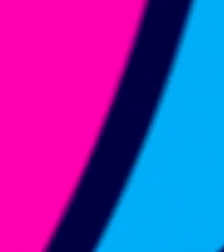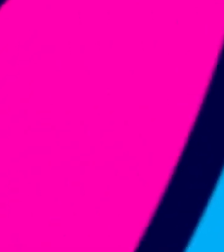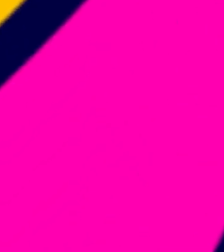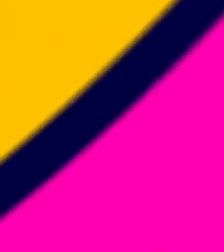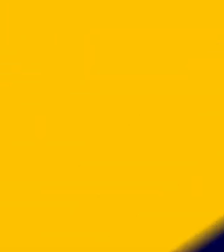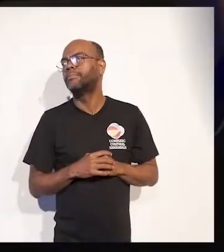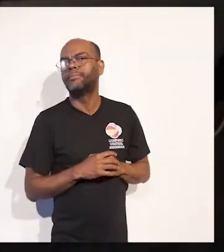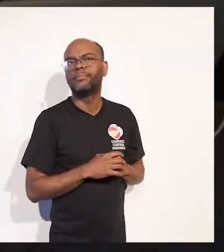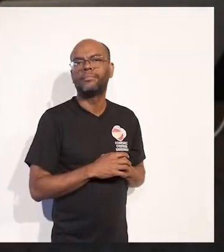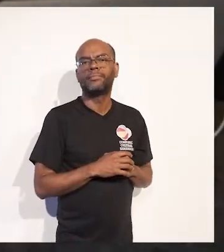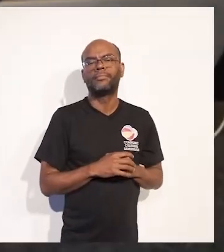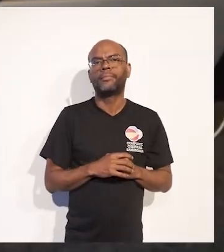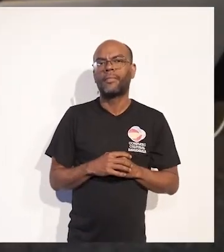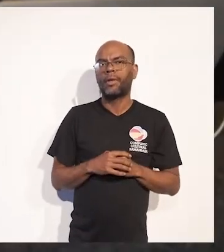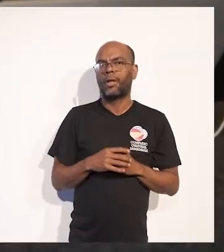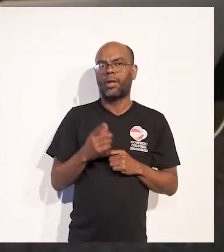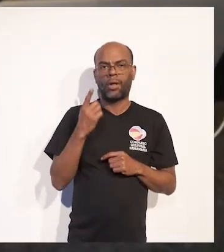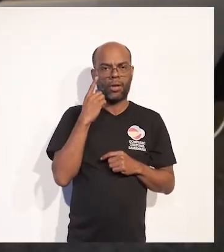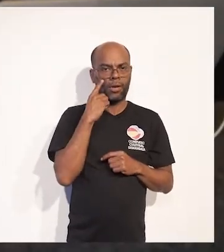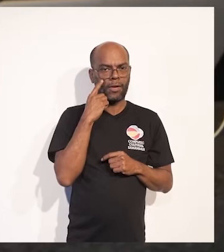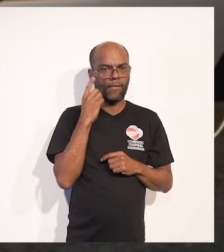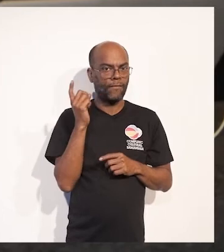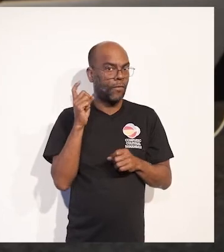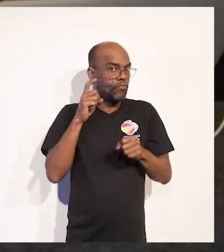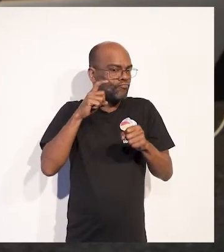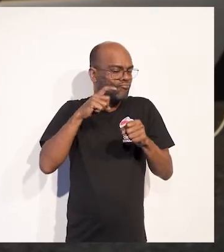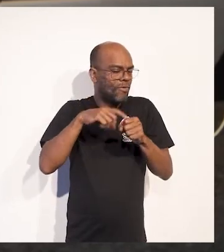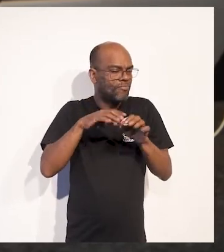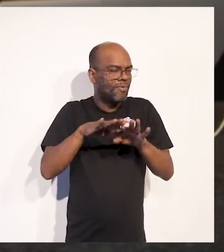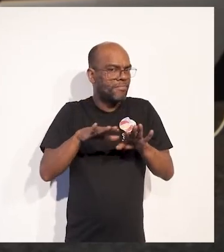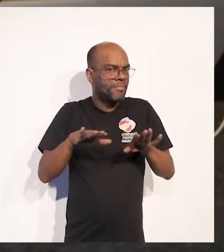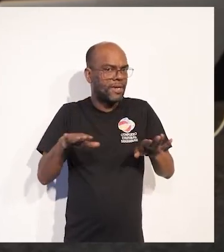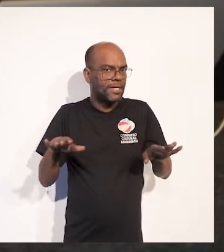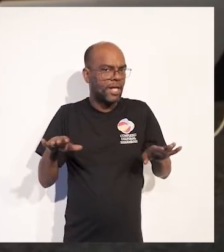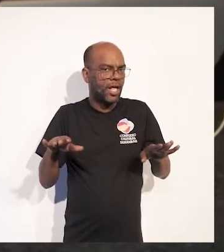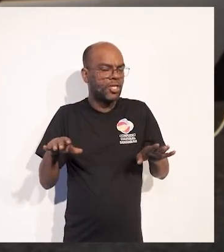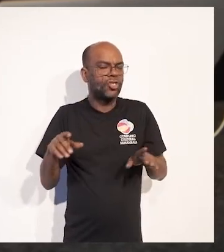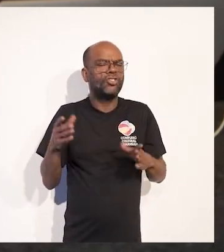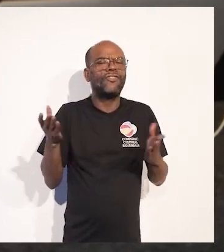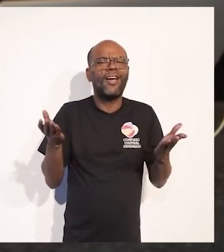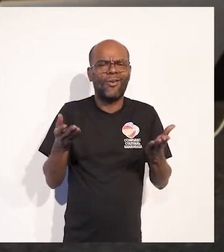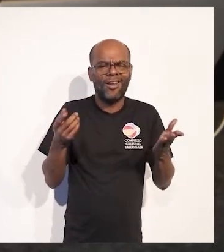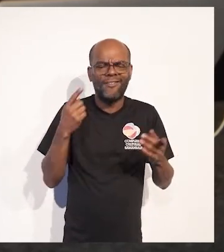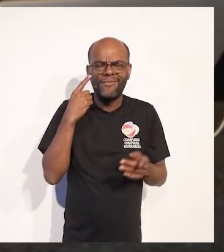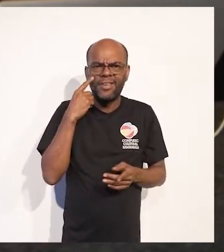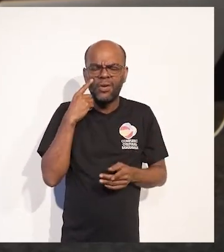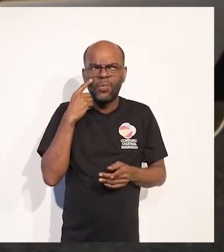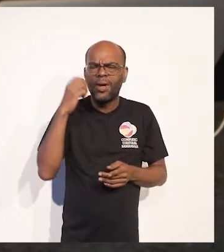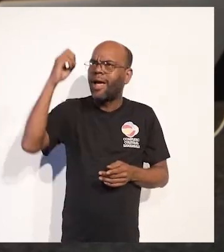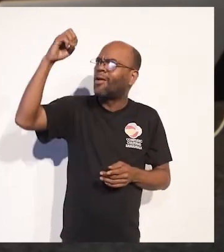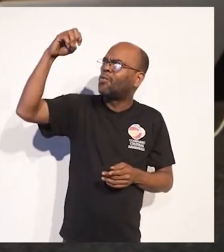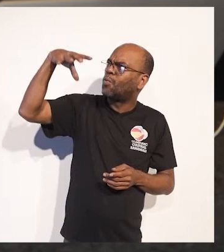certa. Olha só, voltamos de novo para a nossa mesa. A gente acabou de ver que efetivamente a